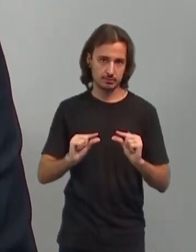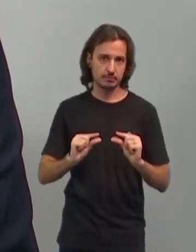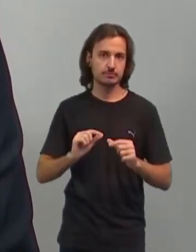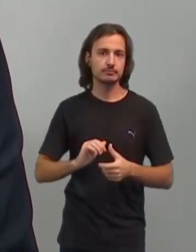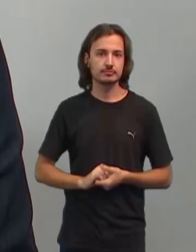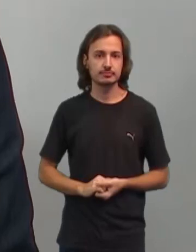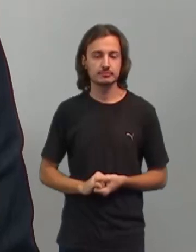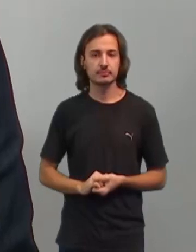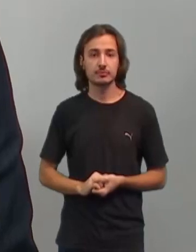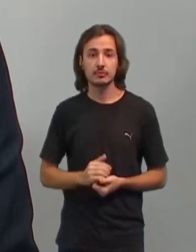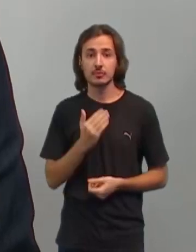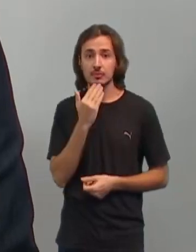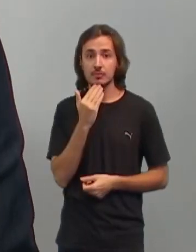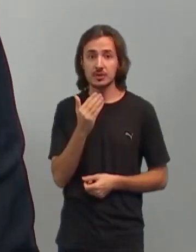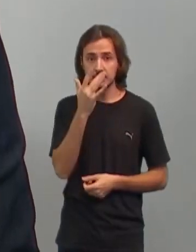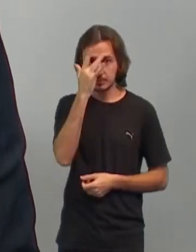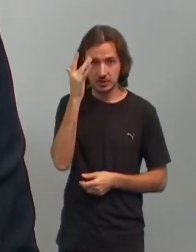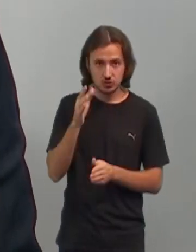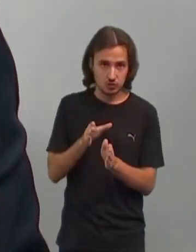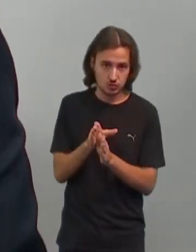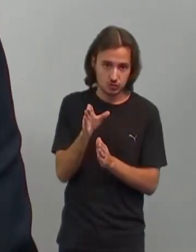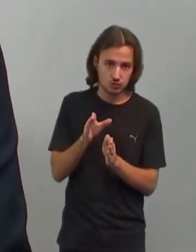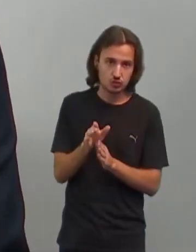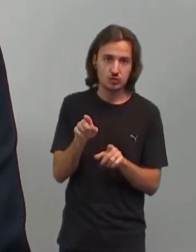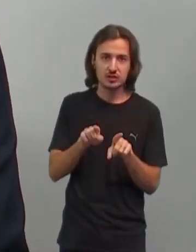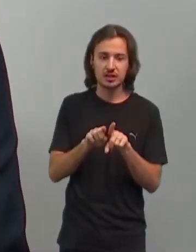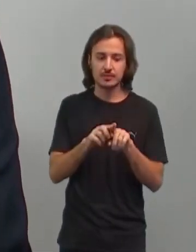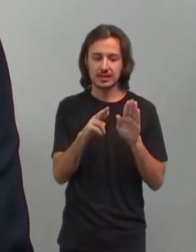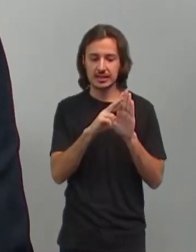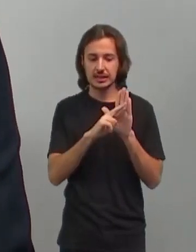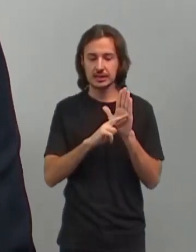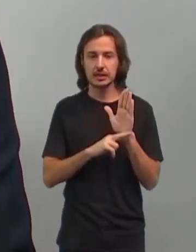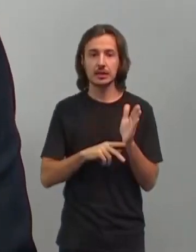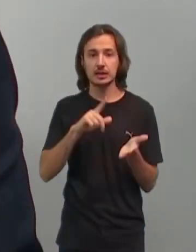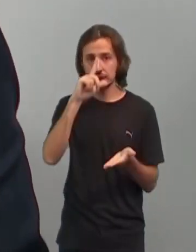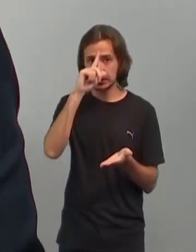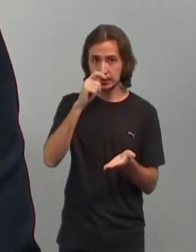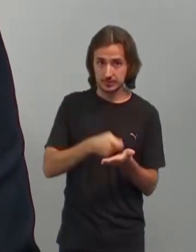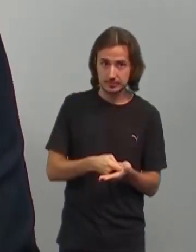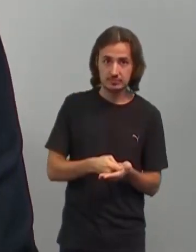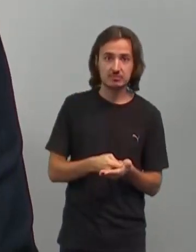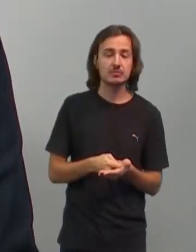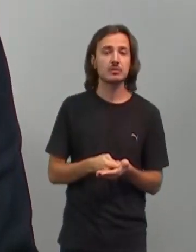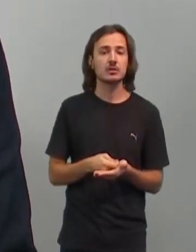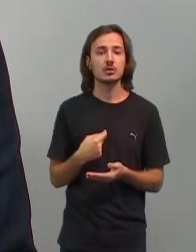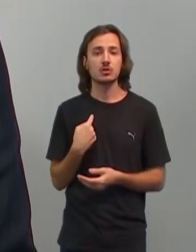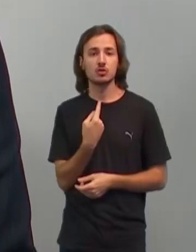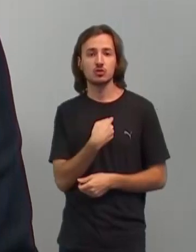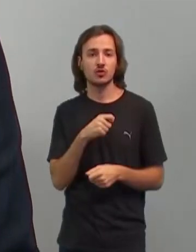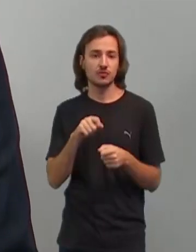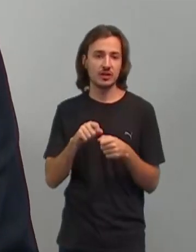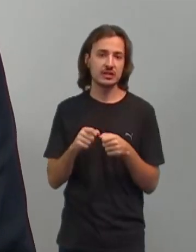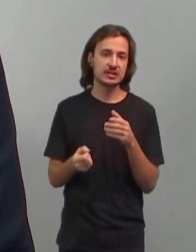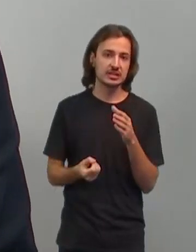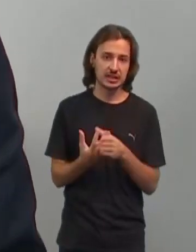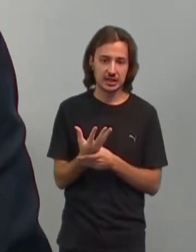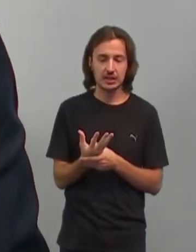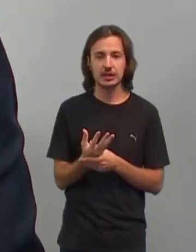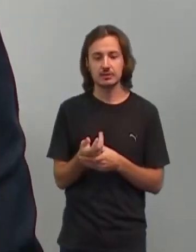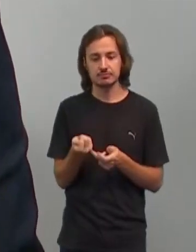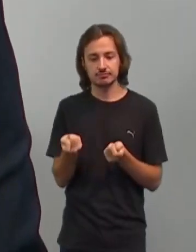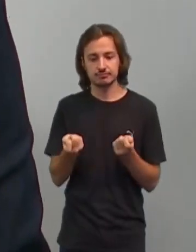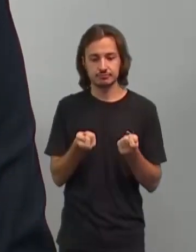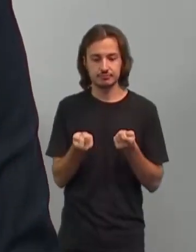orientadores para a mediação e estabelecer procedimentos para a realização da conciliação e mediação, tanto no âmbito